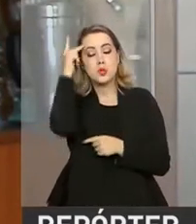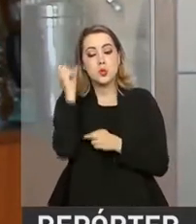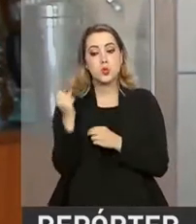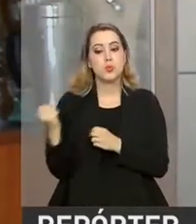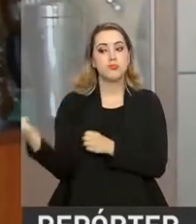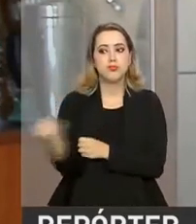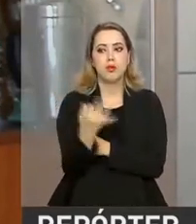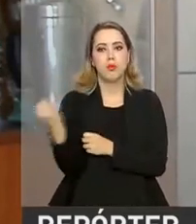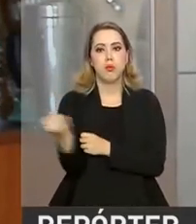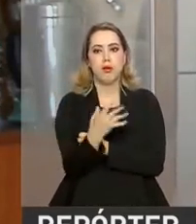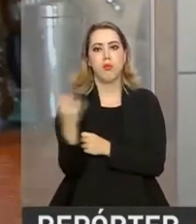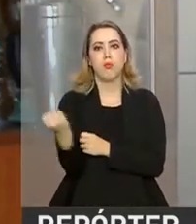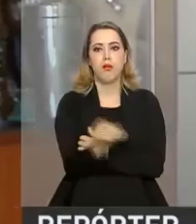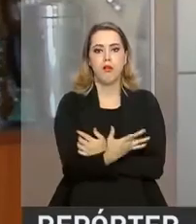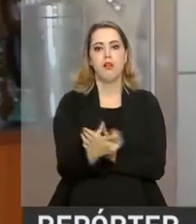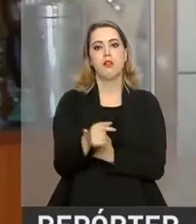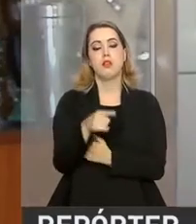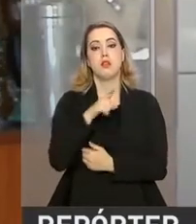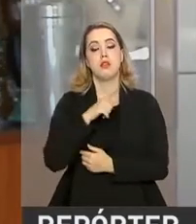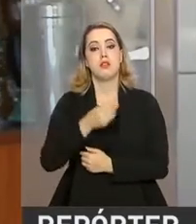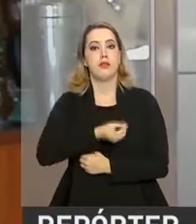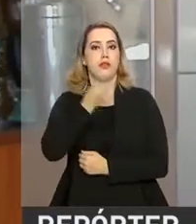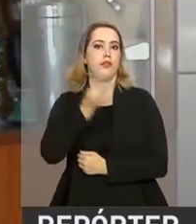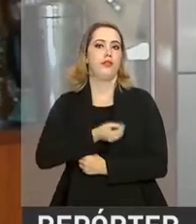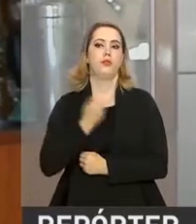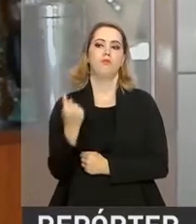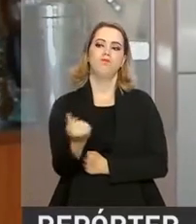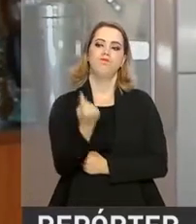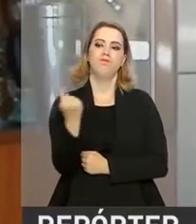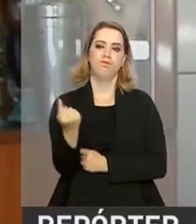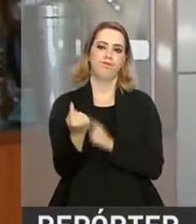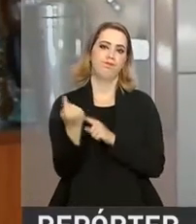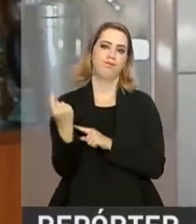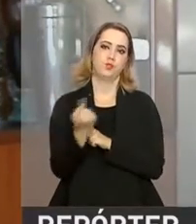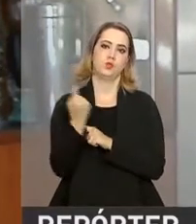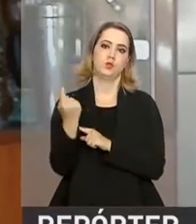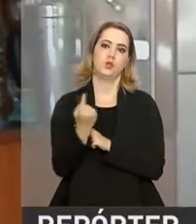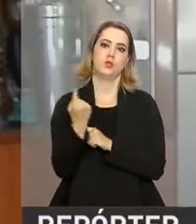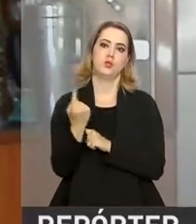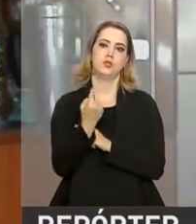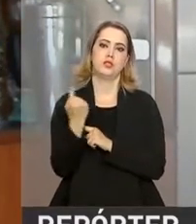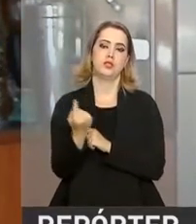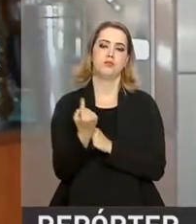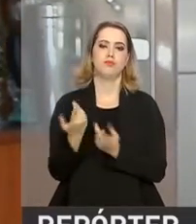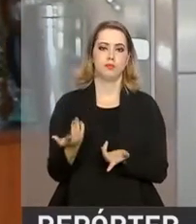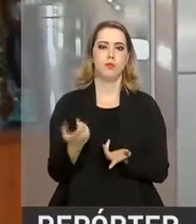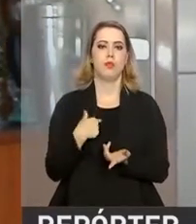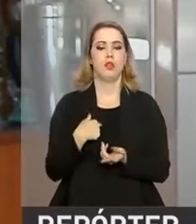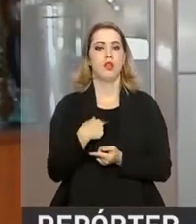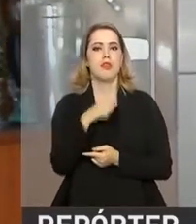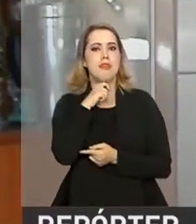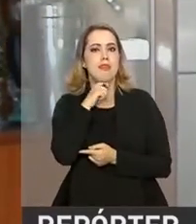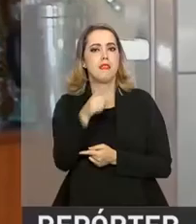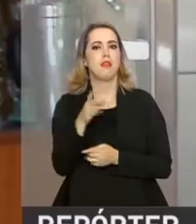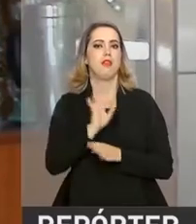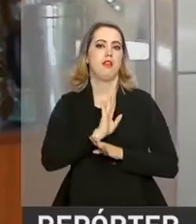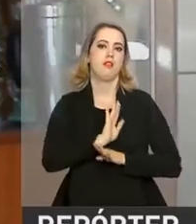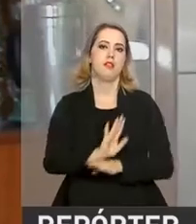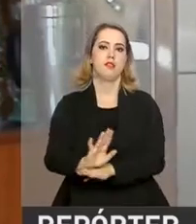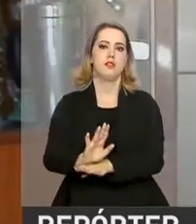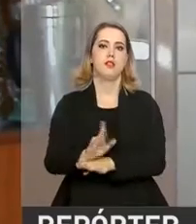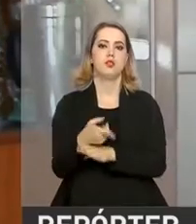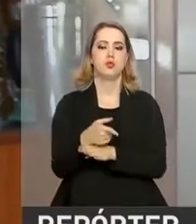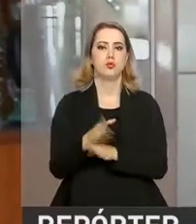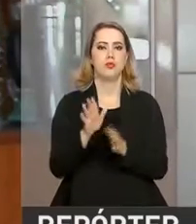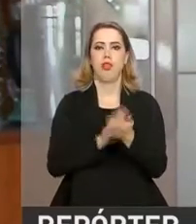milhares e milhares mas dezenas centenas áté de de mulheres que não tinham ninguém pra ajudar nem que um